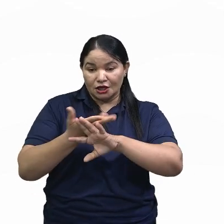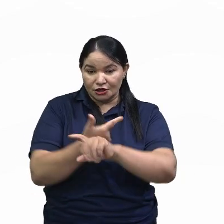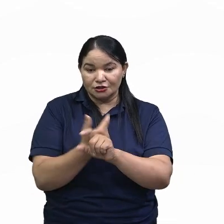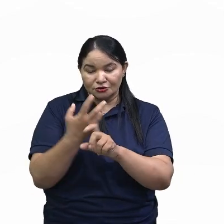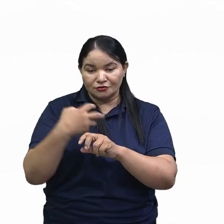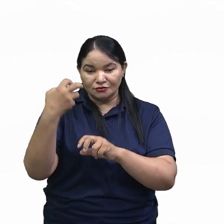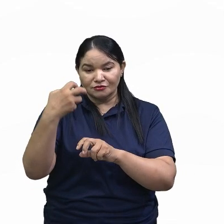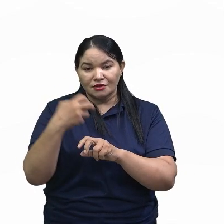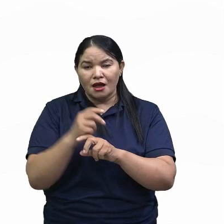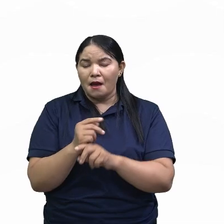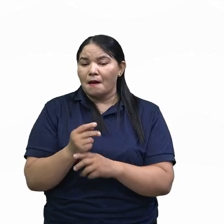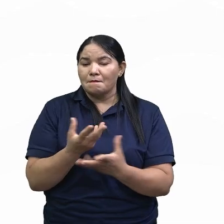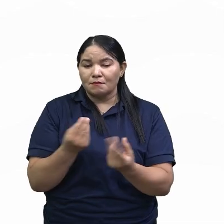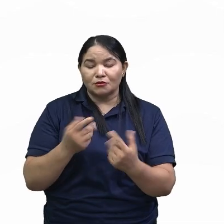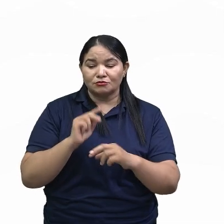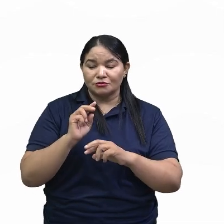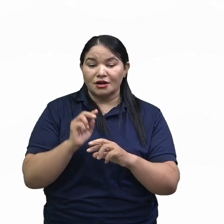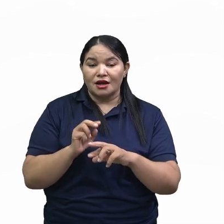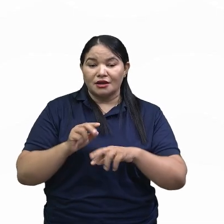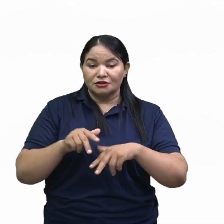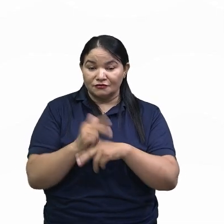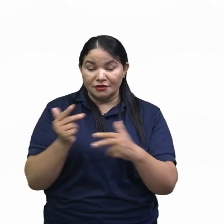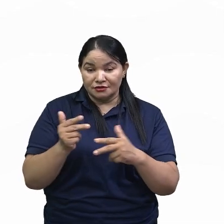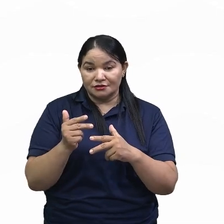além do reconhecimento da diversidade.